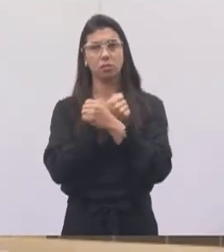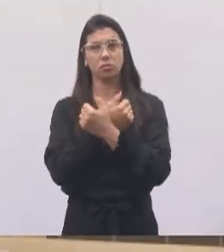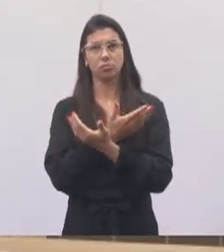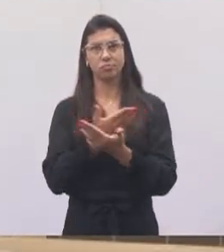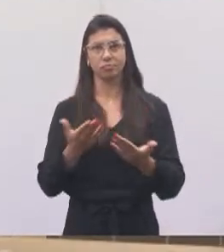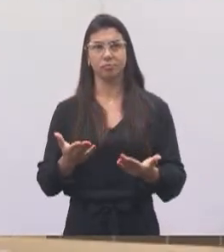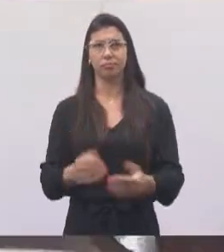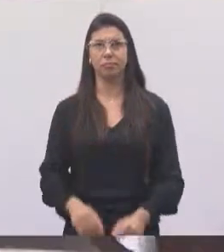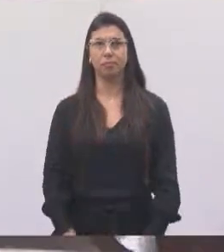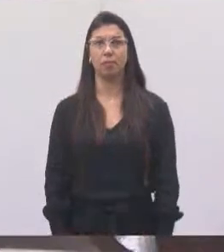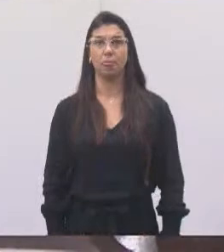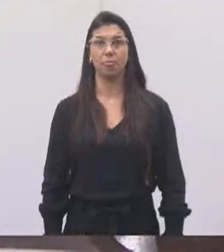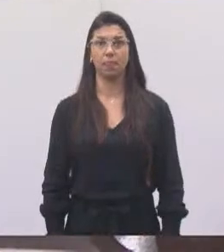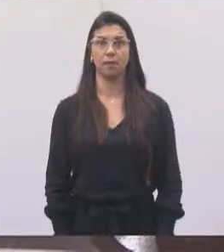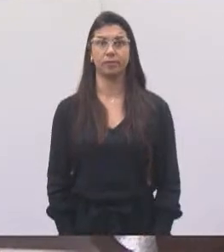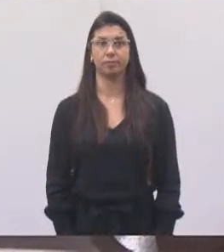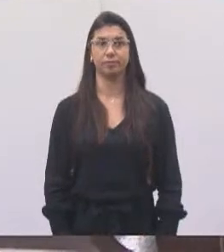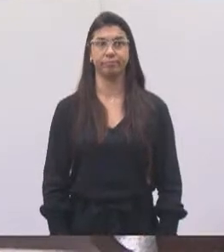todos.